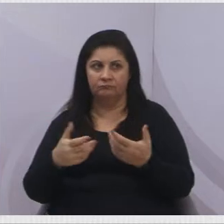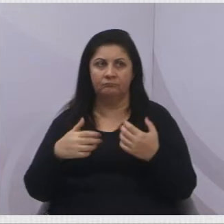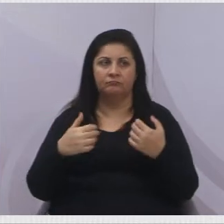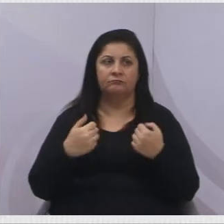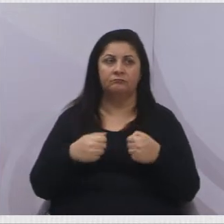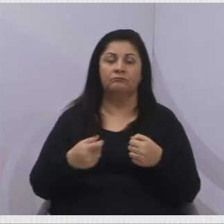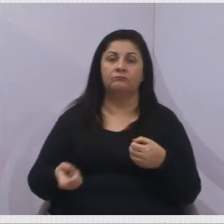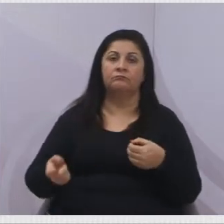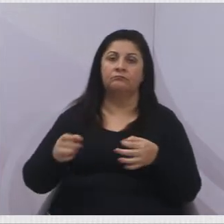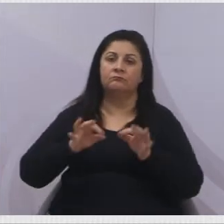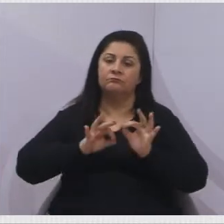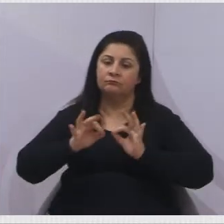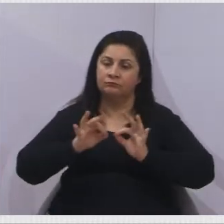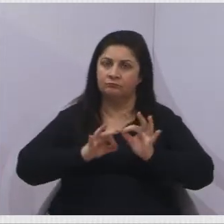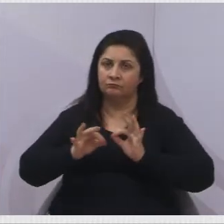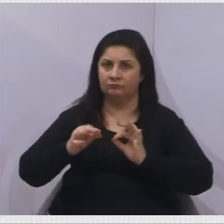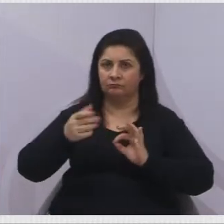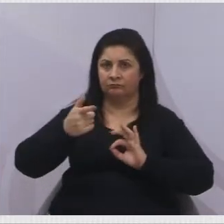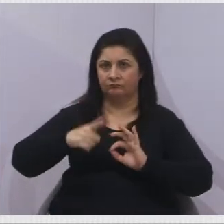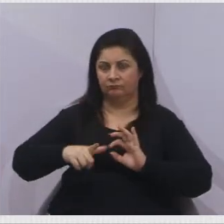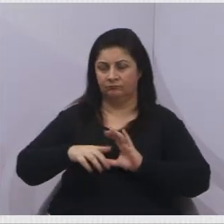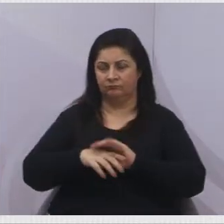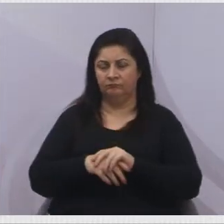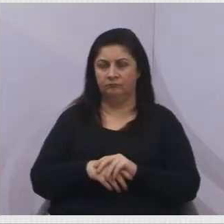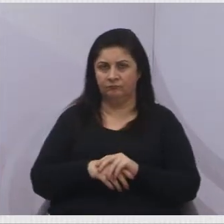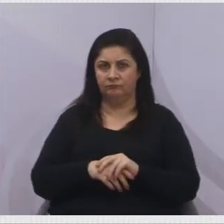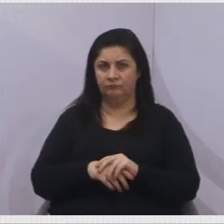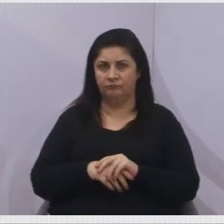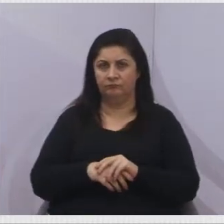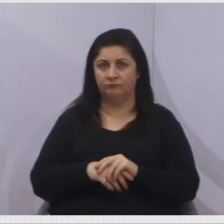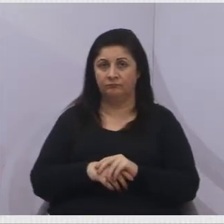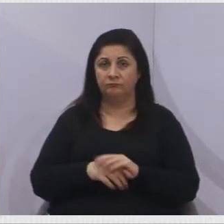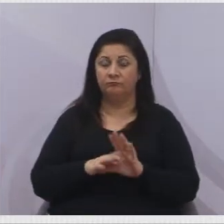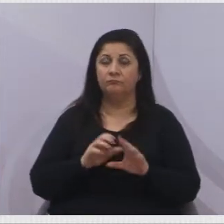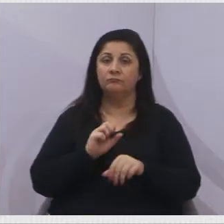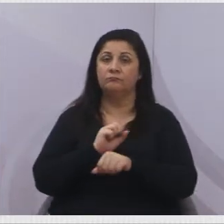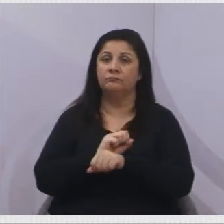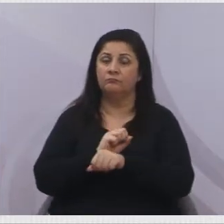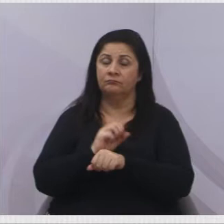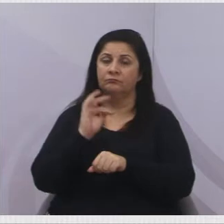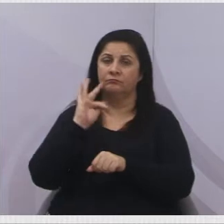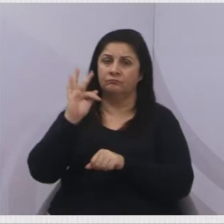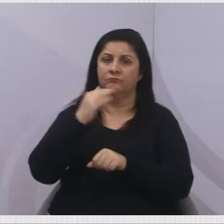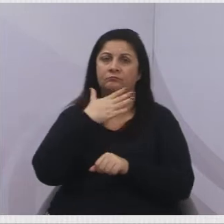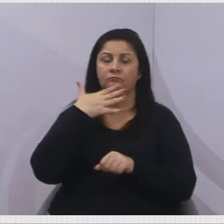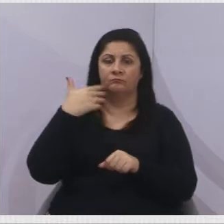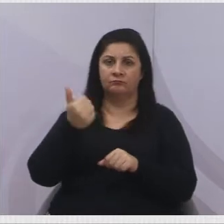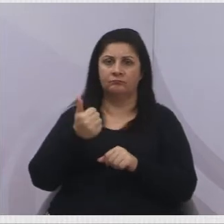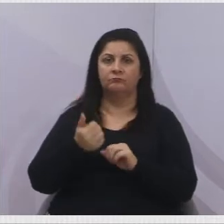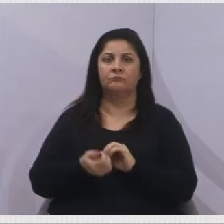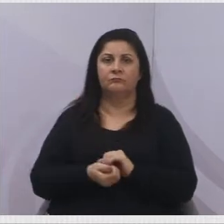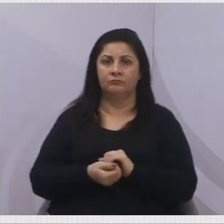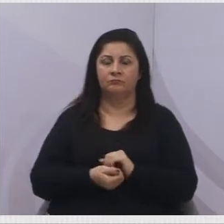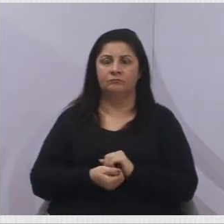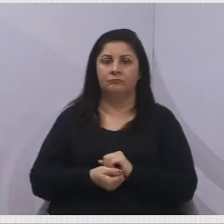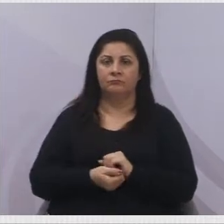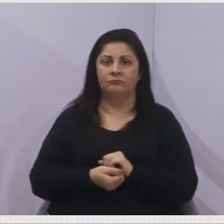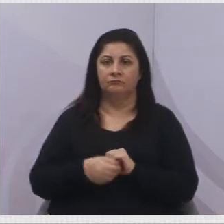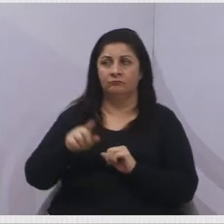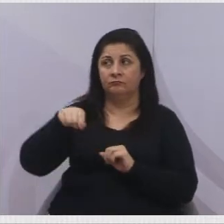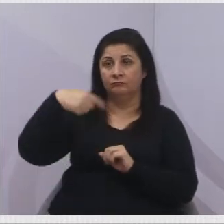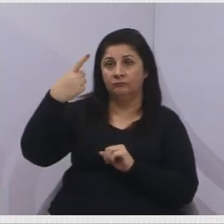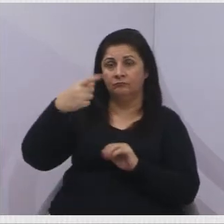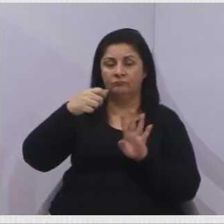sendo reorganizados, portanto, há uma perspectiva muito favorável para o próximo